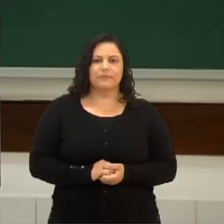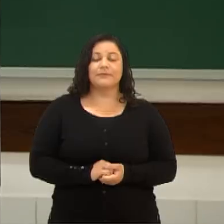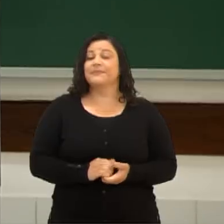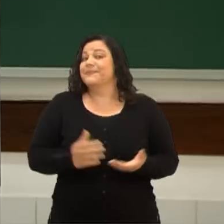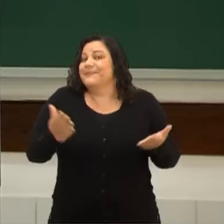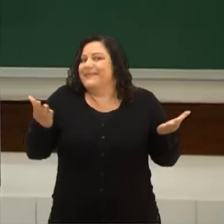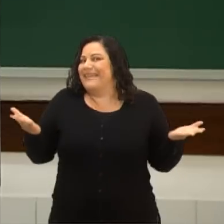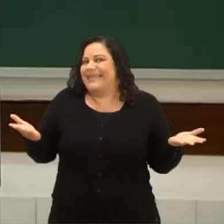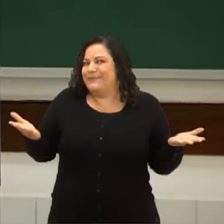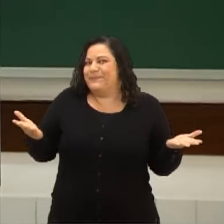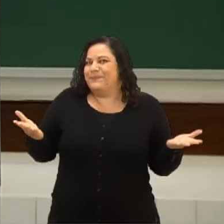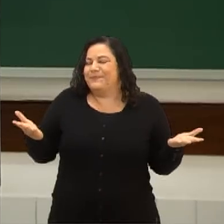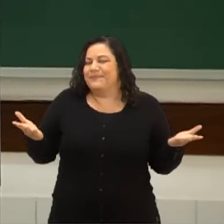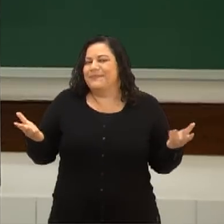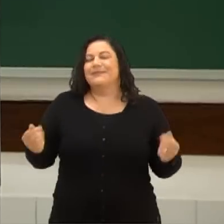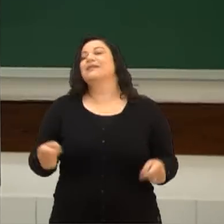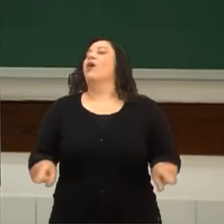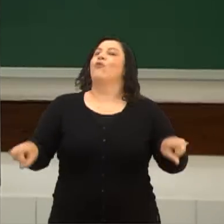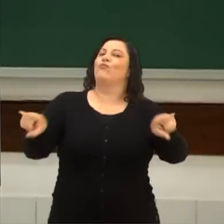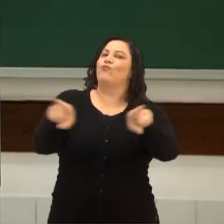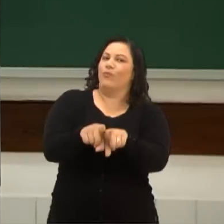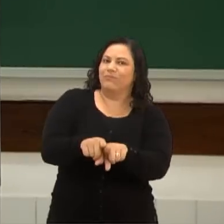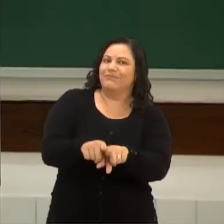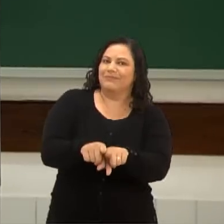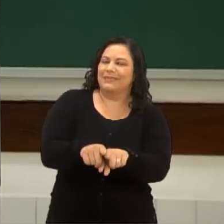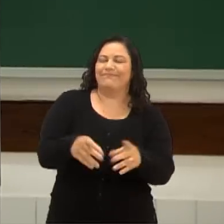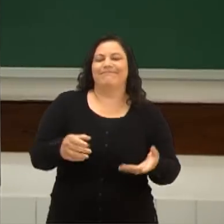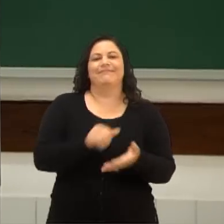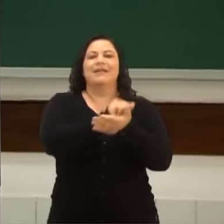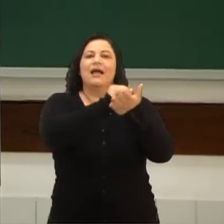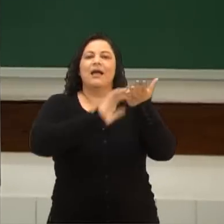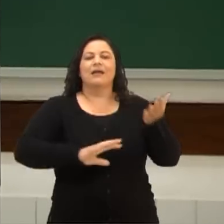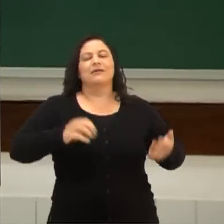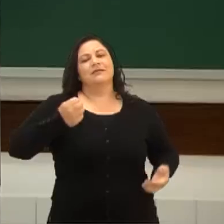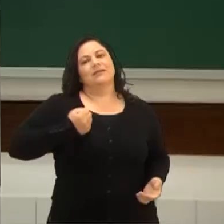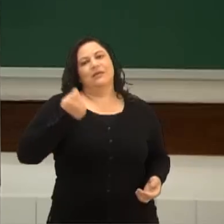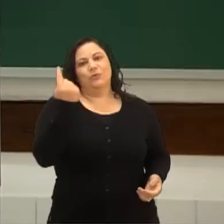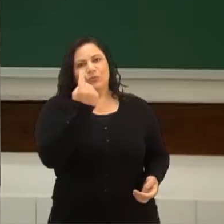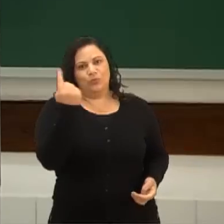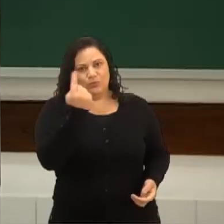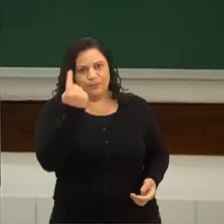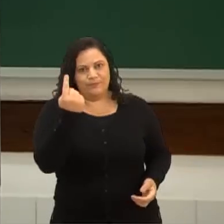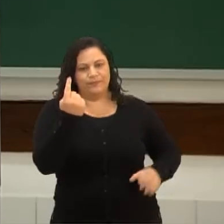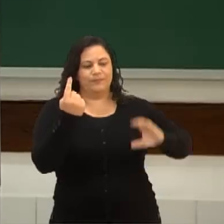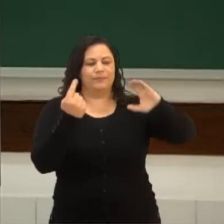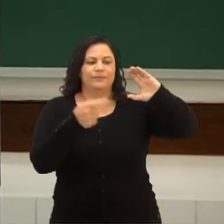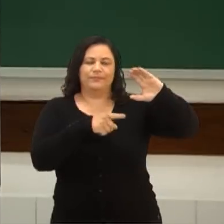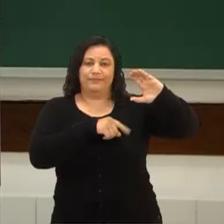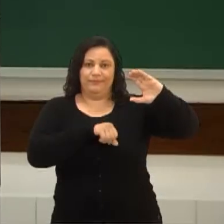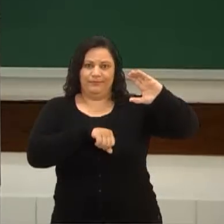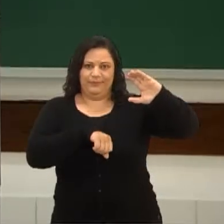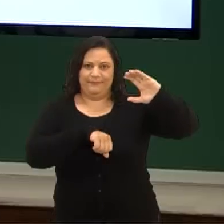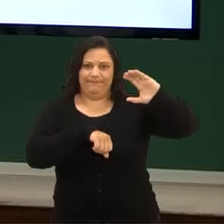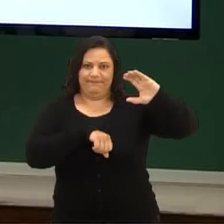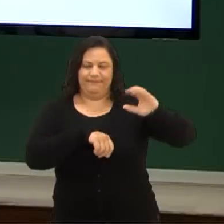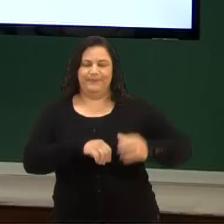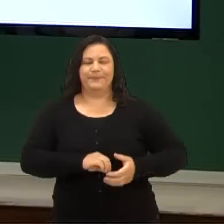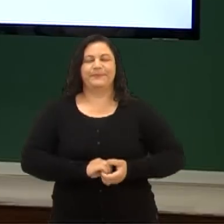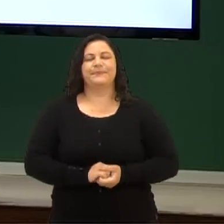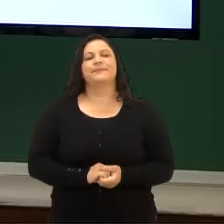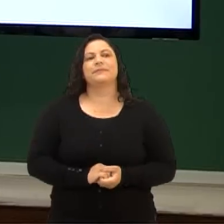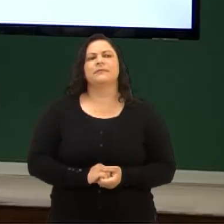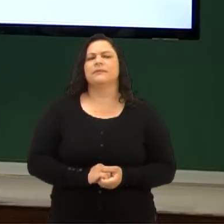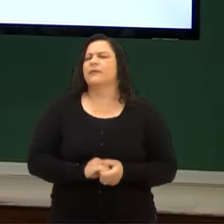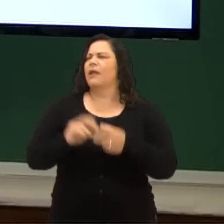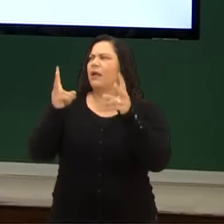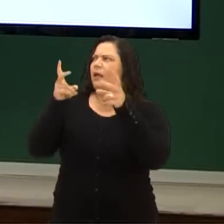E aí, pessoal, voltei. Exercício 1, item C. Olha qual que é a cara